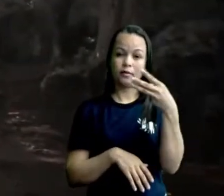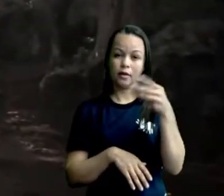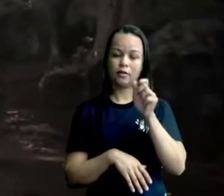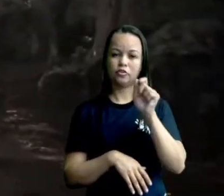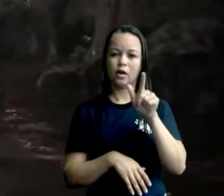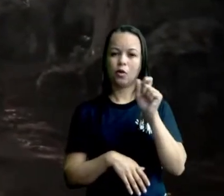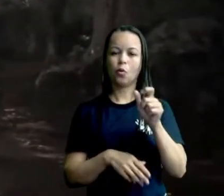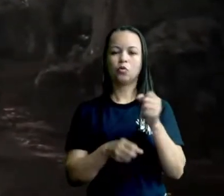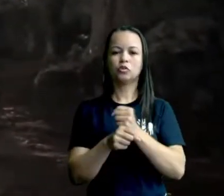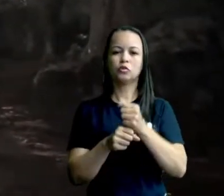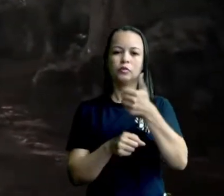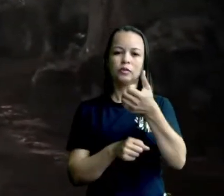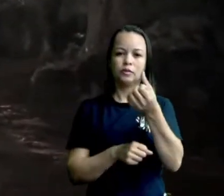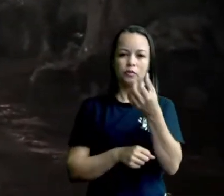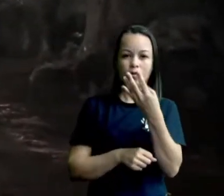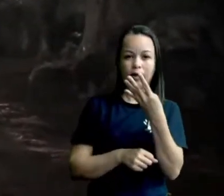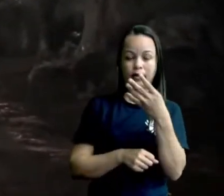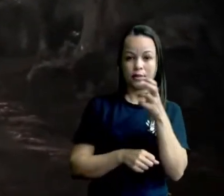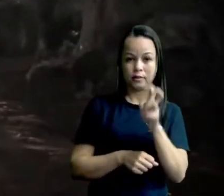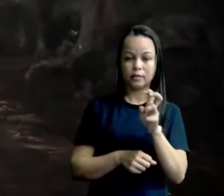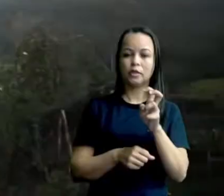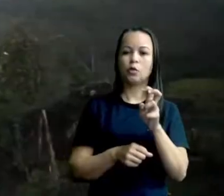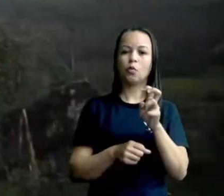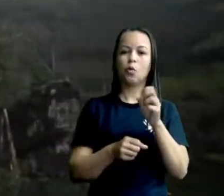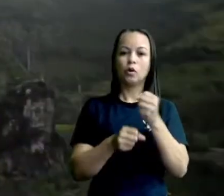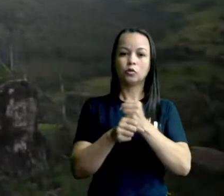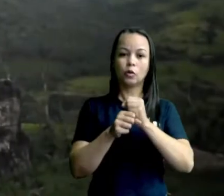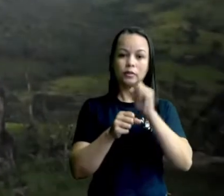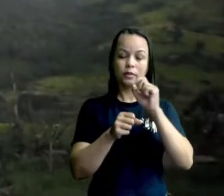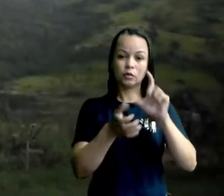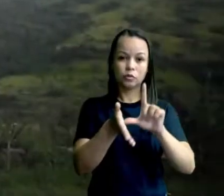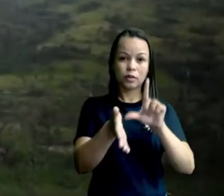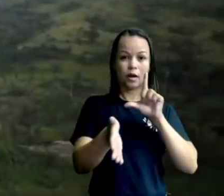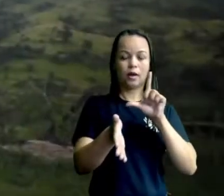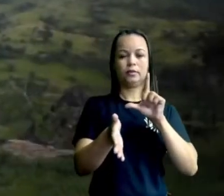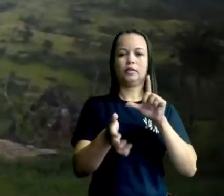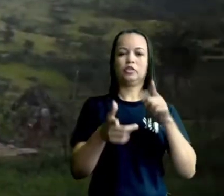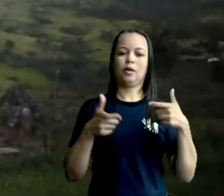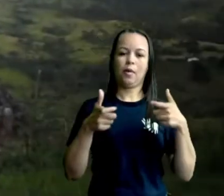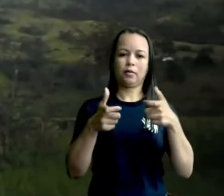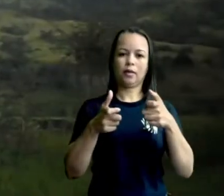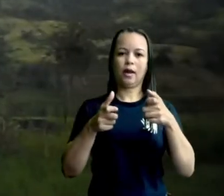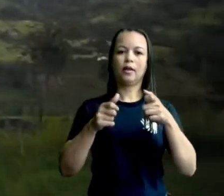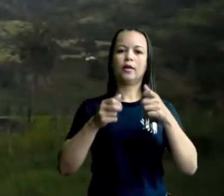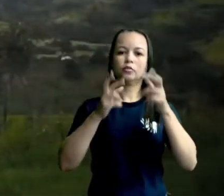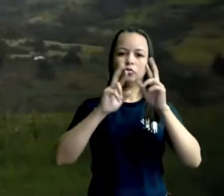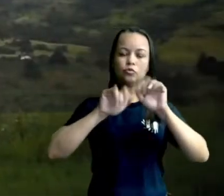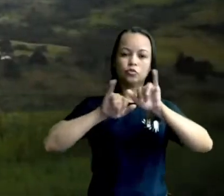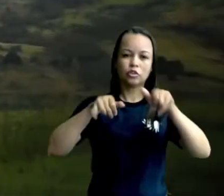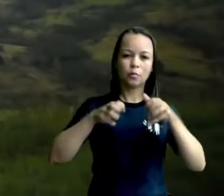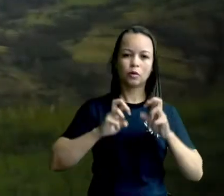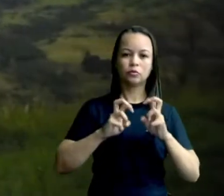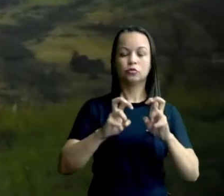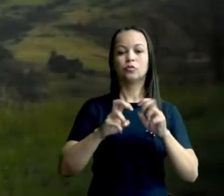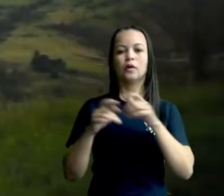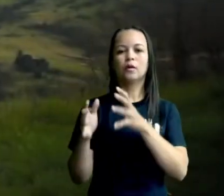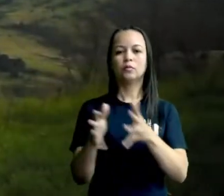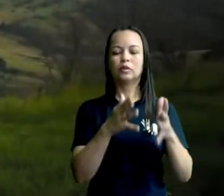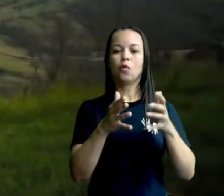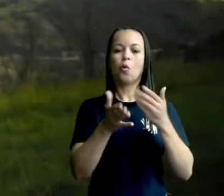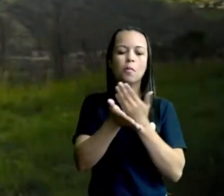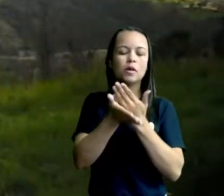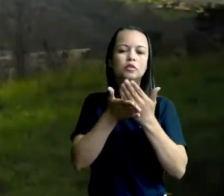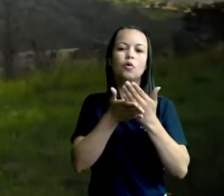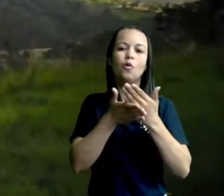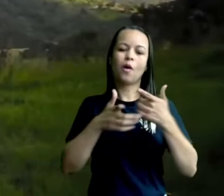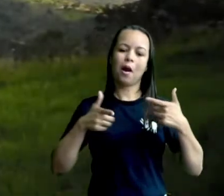2 anos antes da Batalha dos Guararapes, em Jaboatão dos Guararapes, luso-brasileiros e holandeses travaram a Batalha